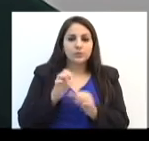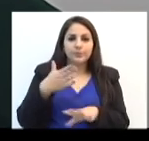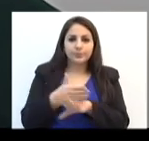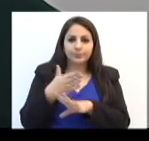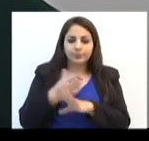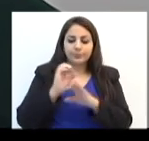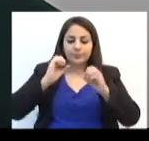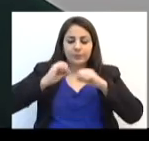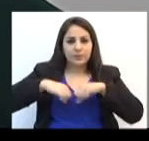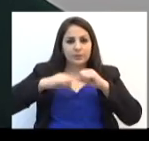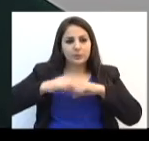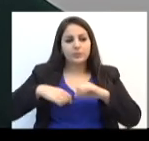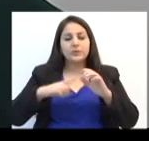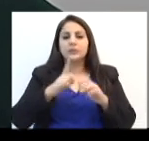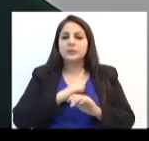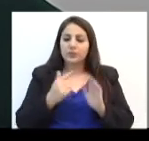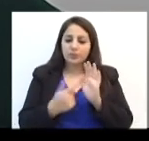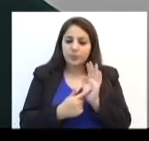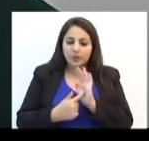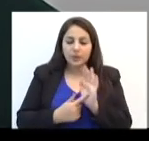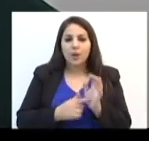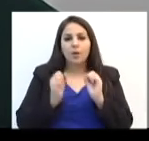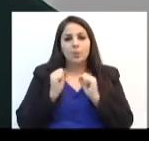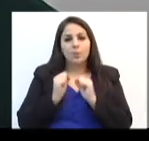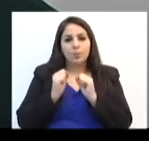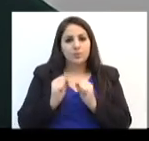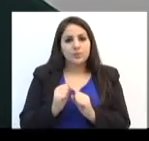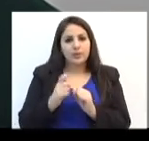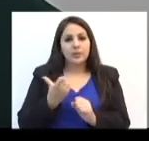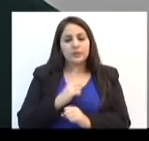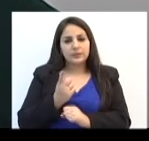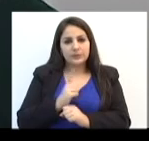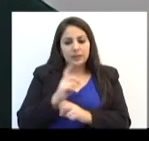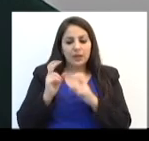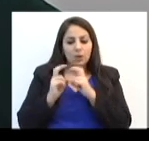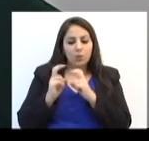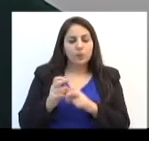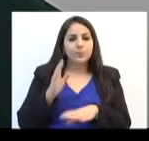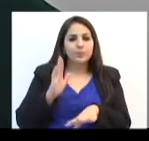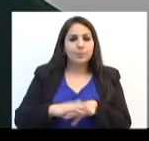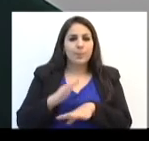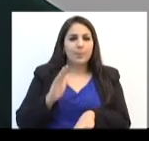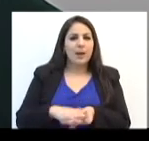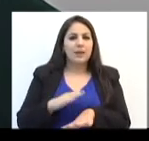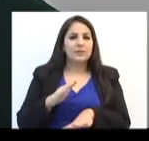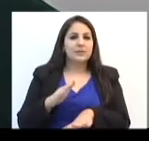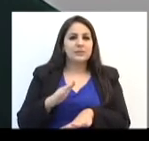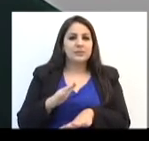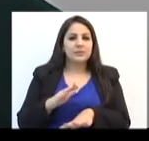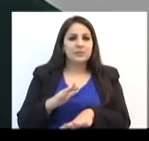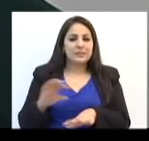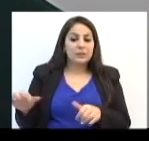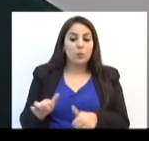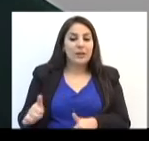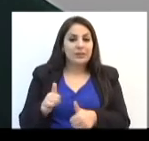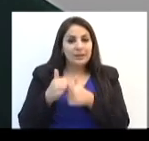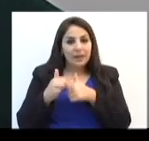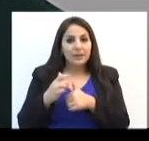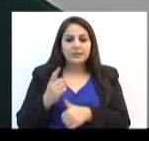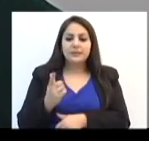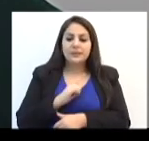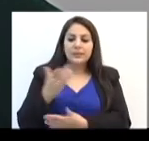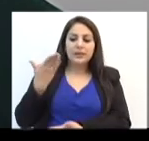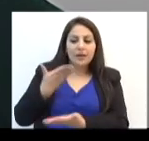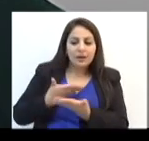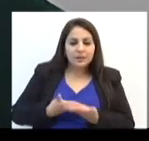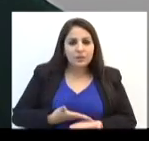sistema, oferecendo a ela a possibilidade de ter linhas mais rentáveis, que remunerem